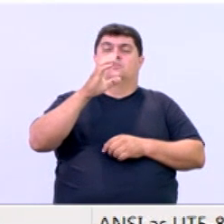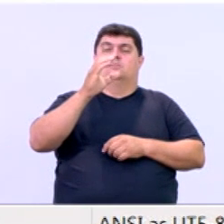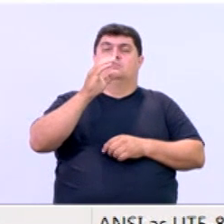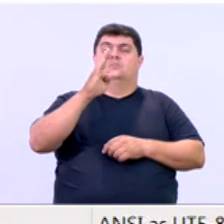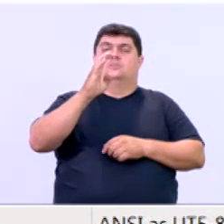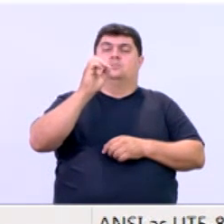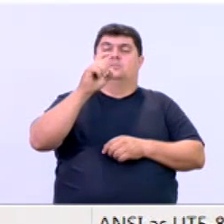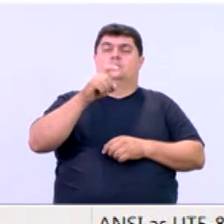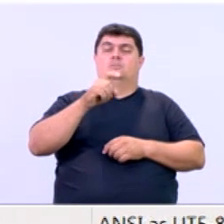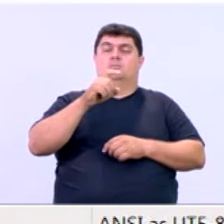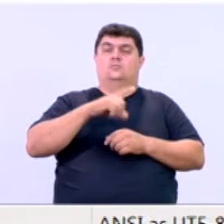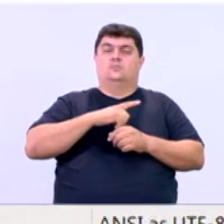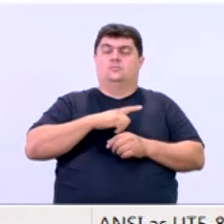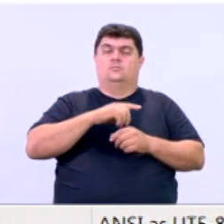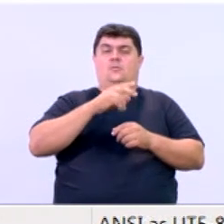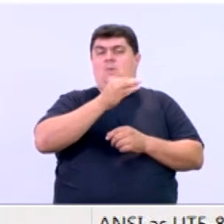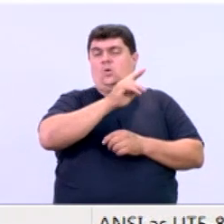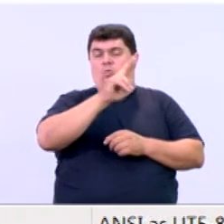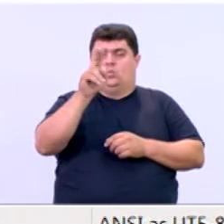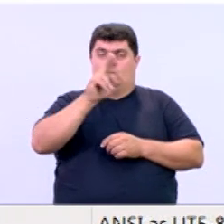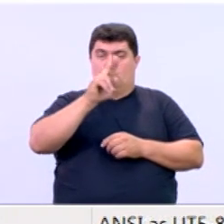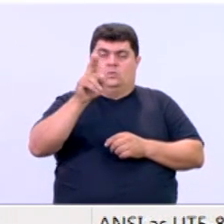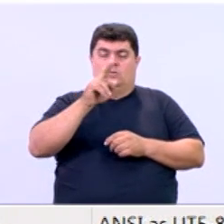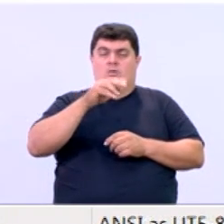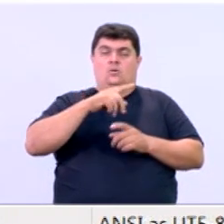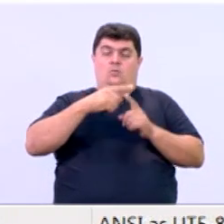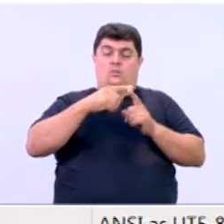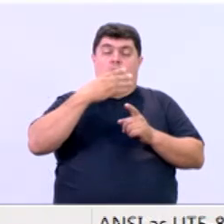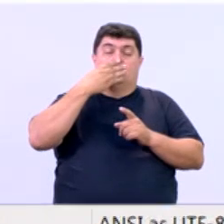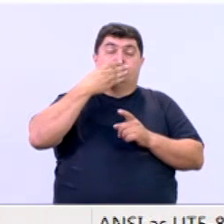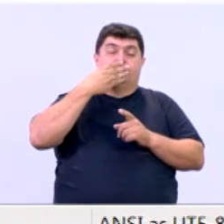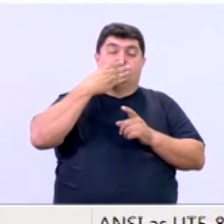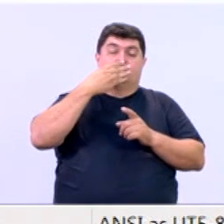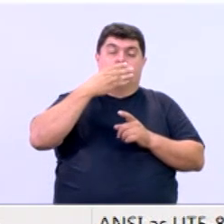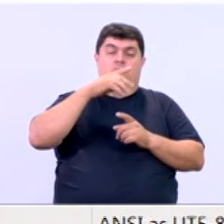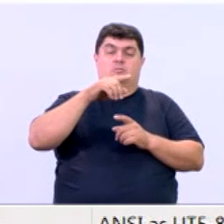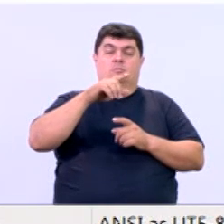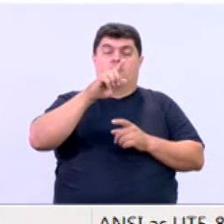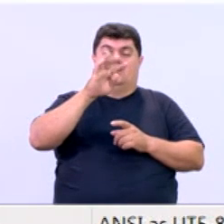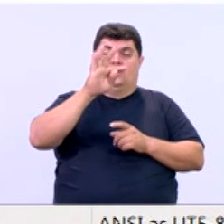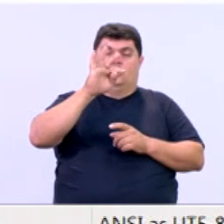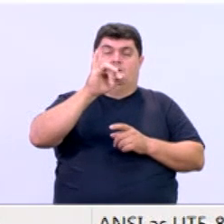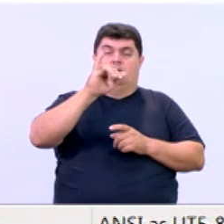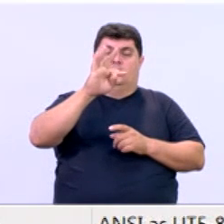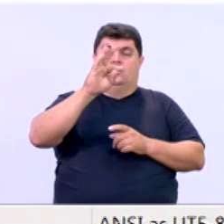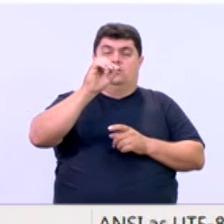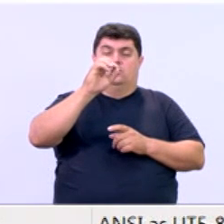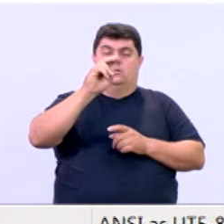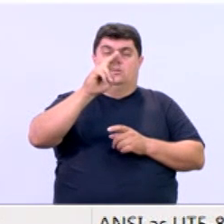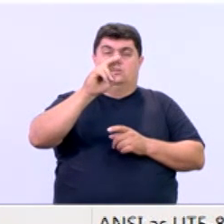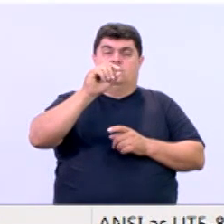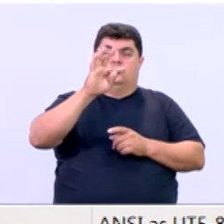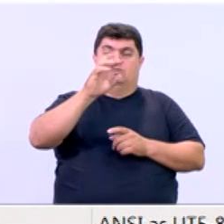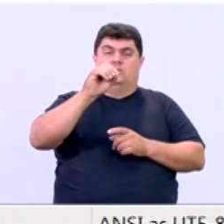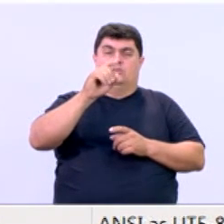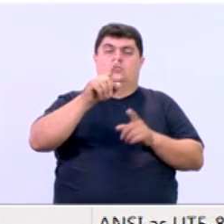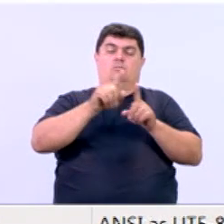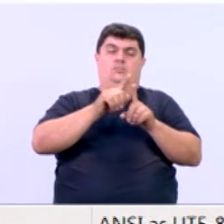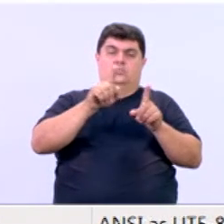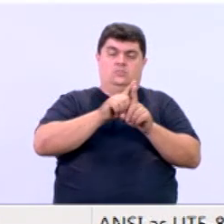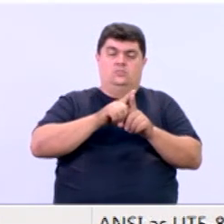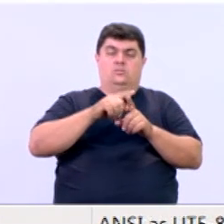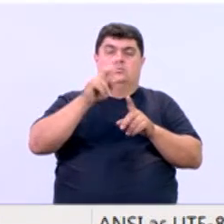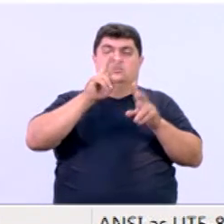o rótulo, o tipo avisando que é um checkbox, quer dizer uma seleção múltipla, que aqui nós temos